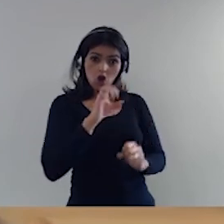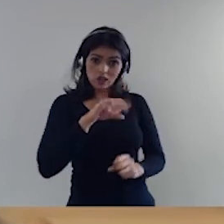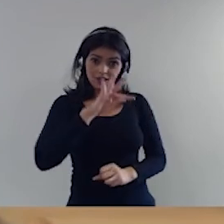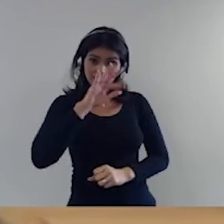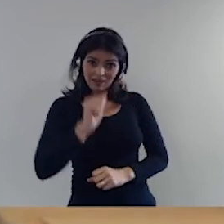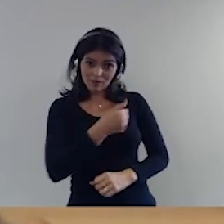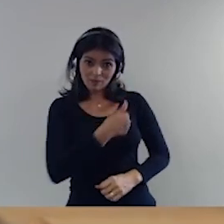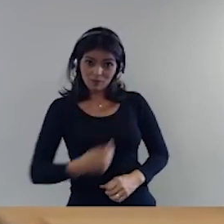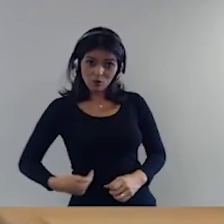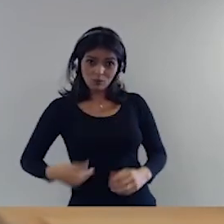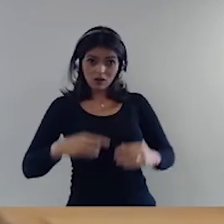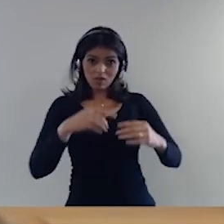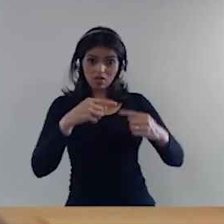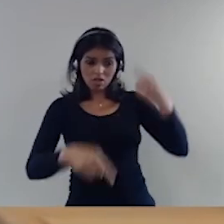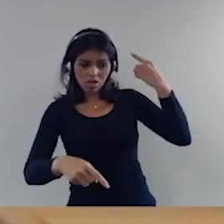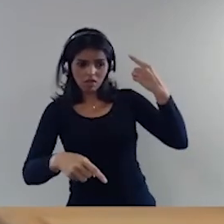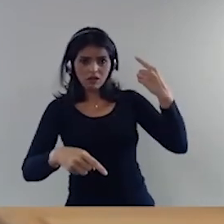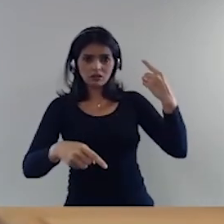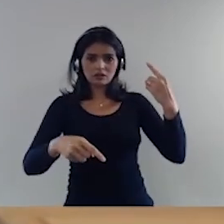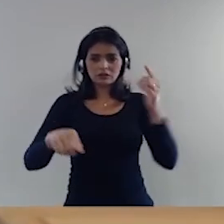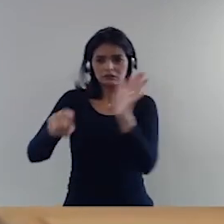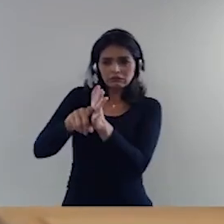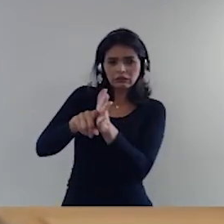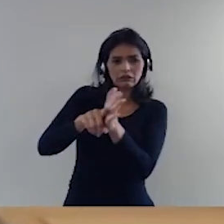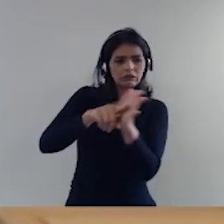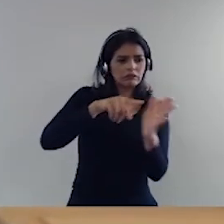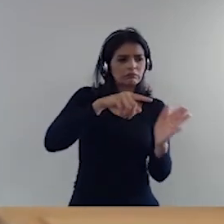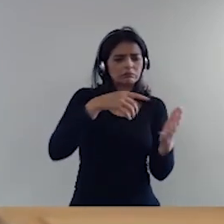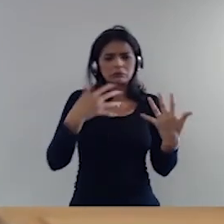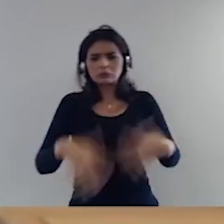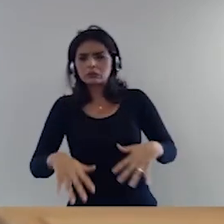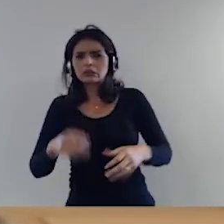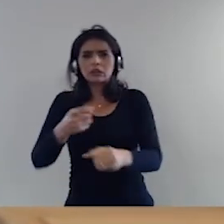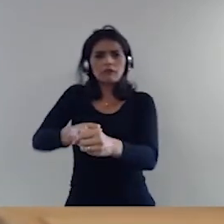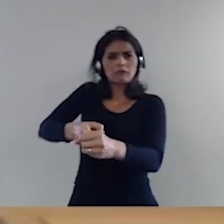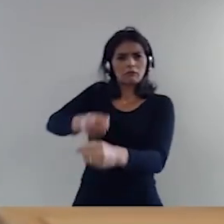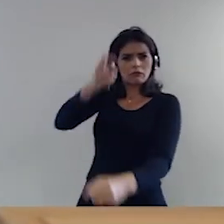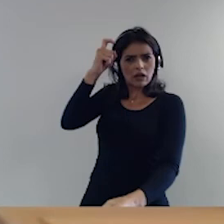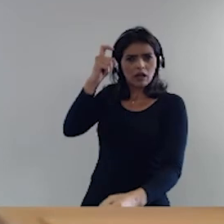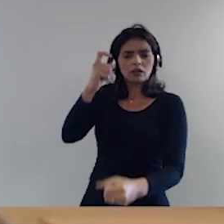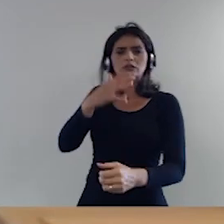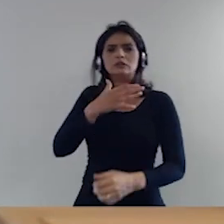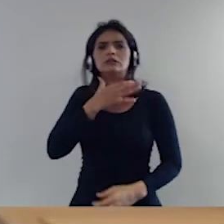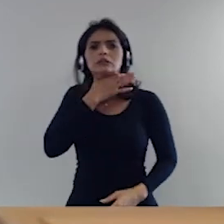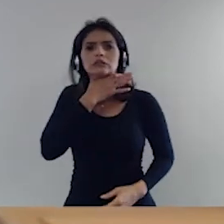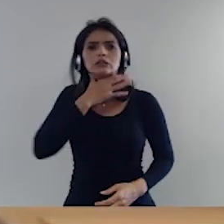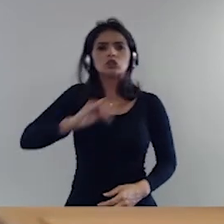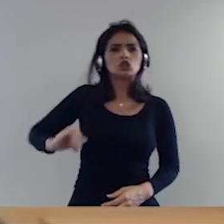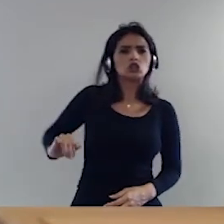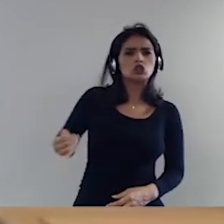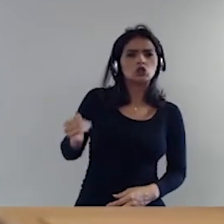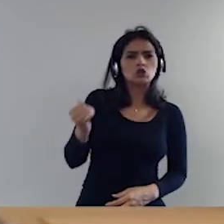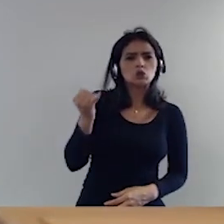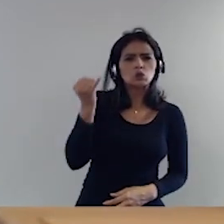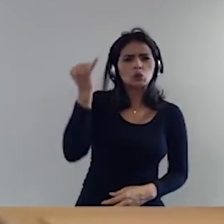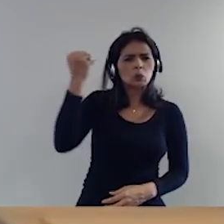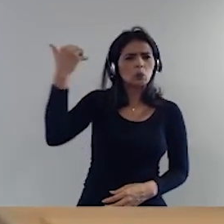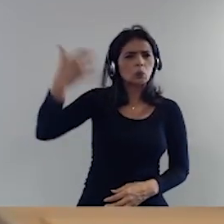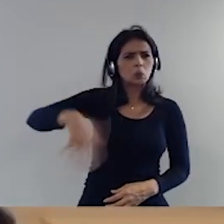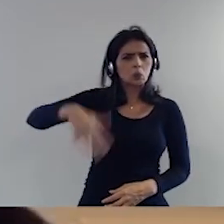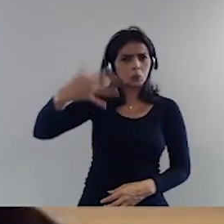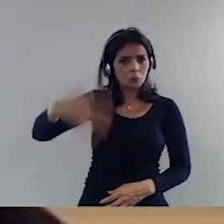públicas desencontradas trazem recessão, trazem inflação e trazem juros